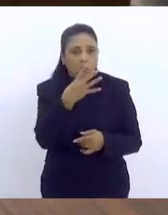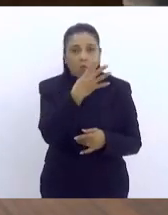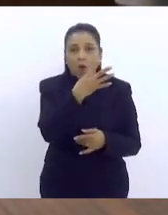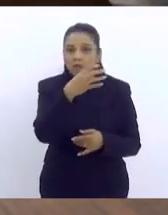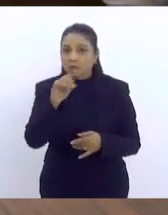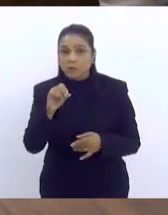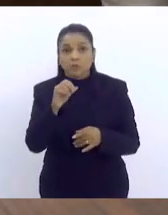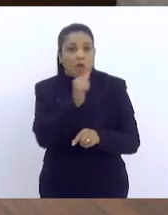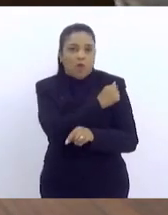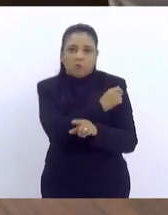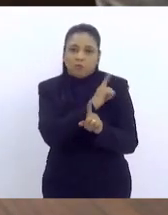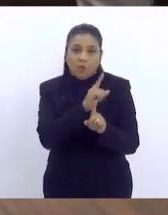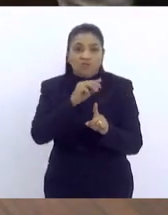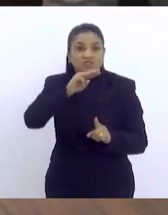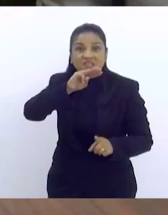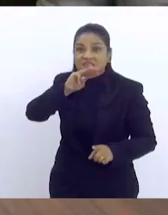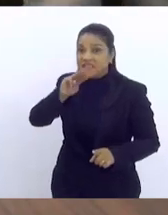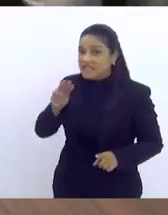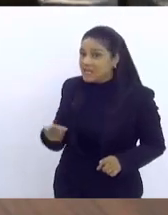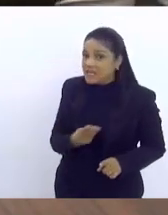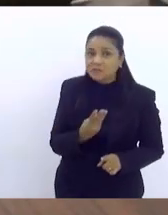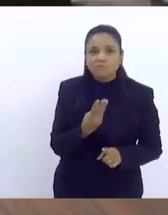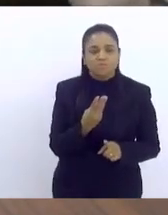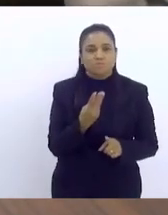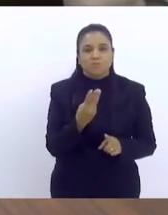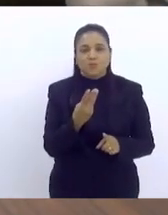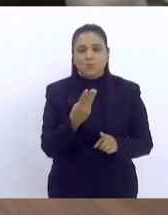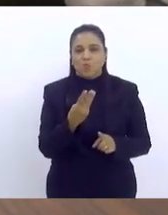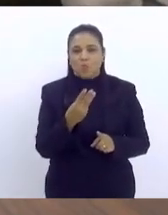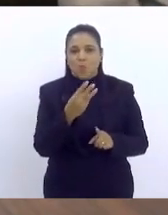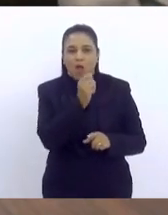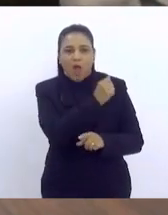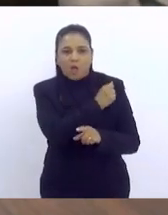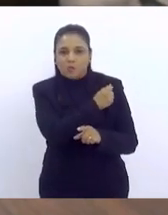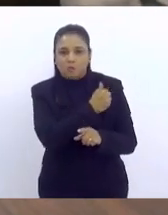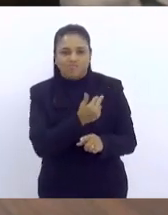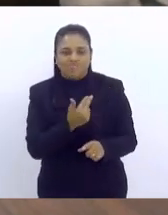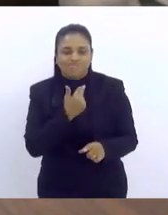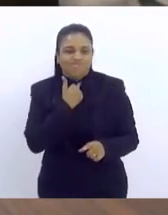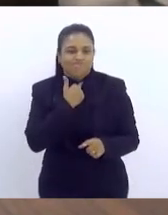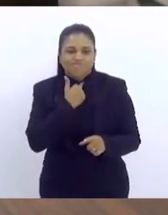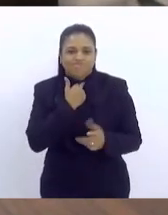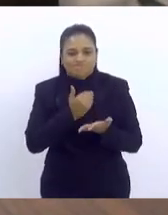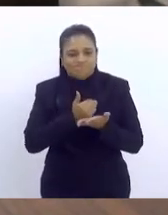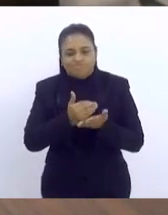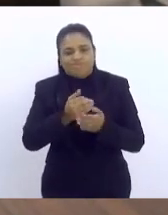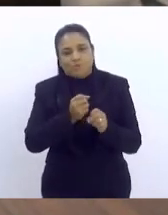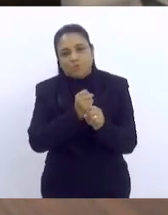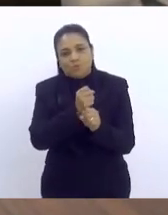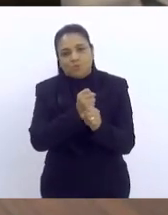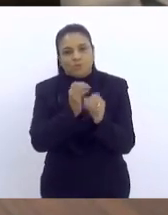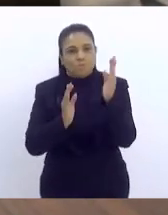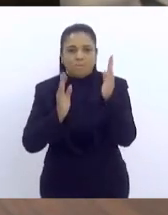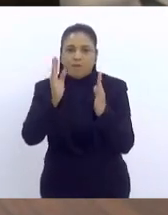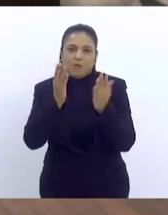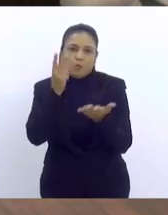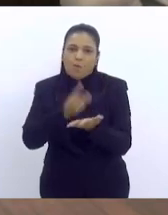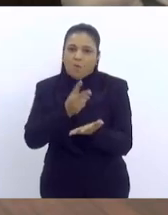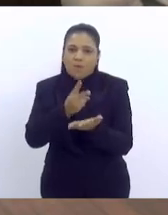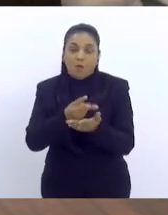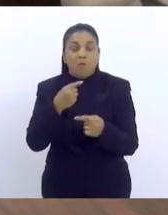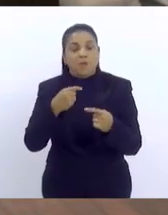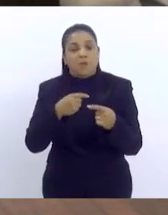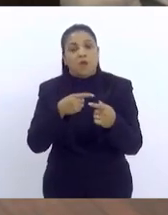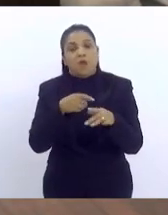aproximadamente 3 mil alunos não puderam iniciar o ano letivo junto com os demais em virtude de